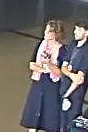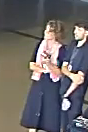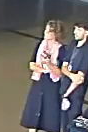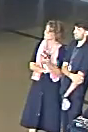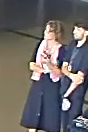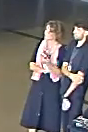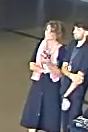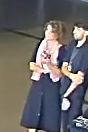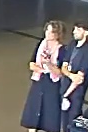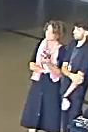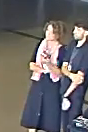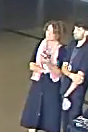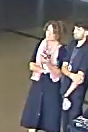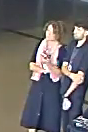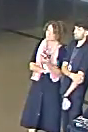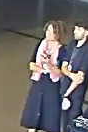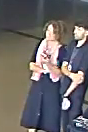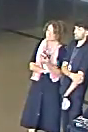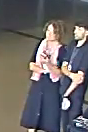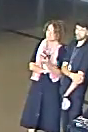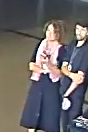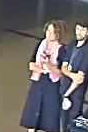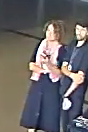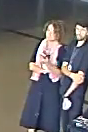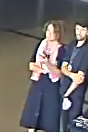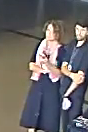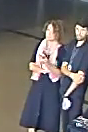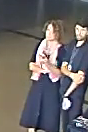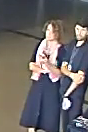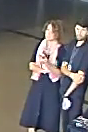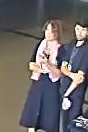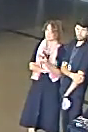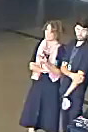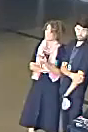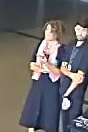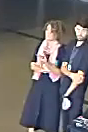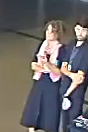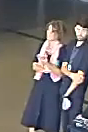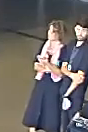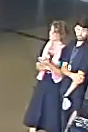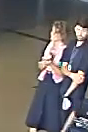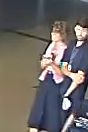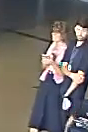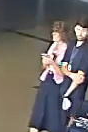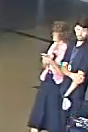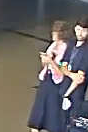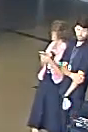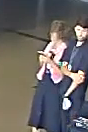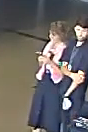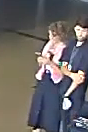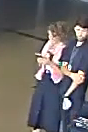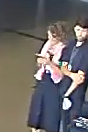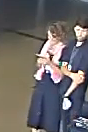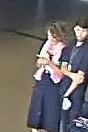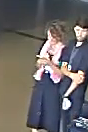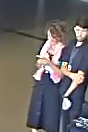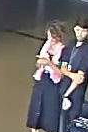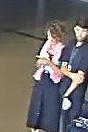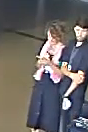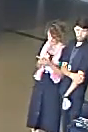felicitá-lo pela proposta de uma audiência pública tão important